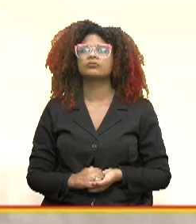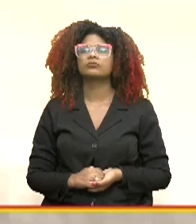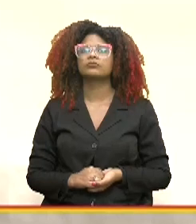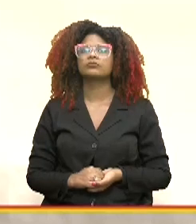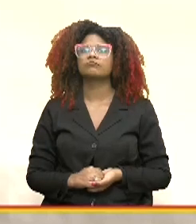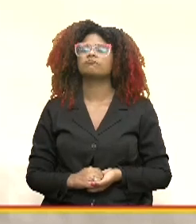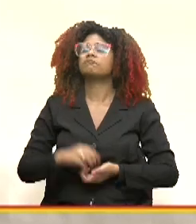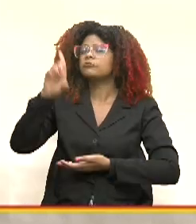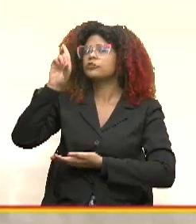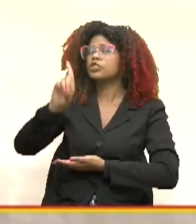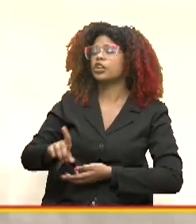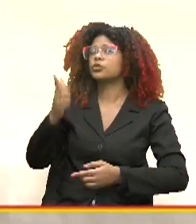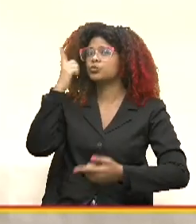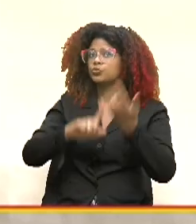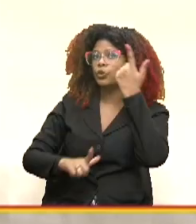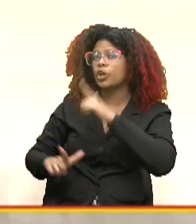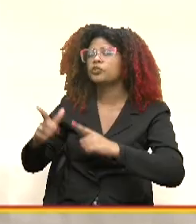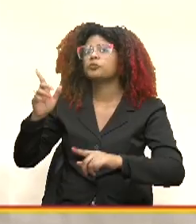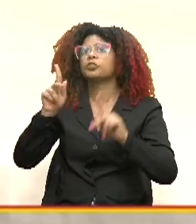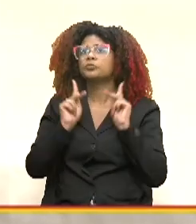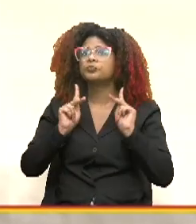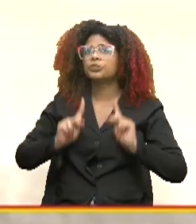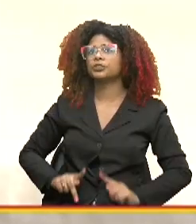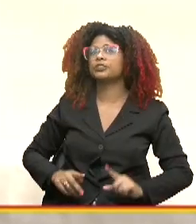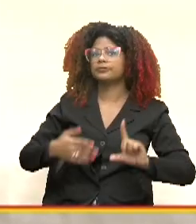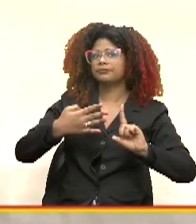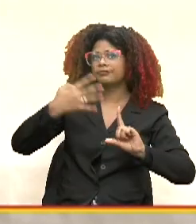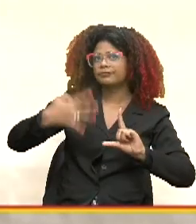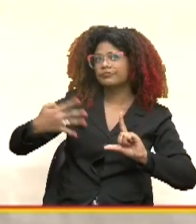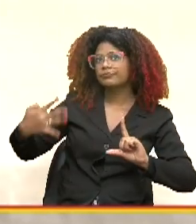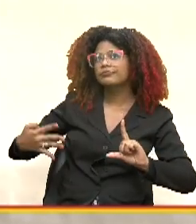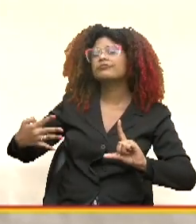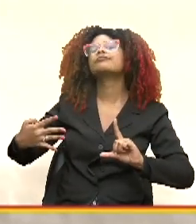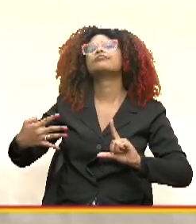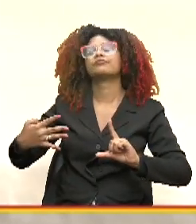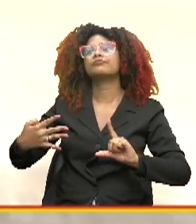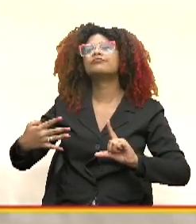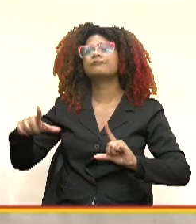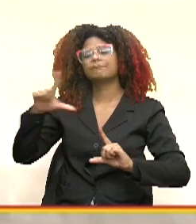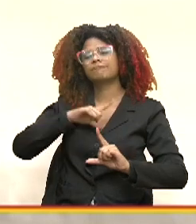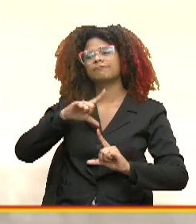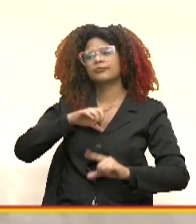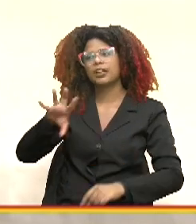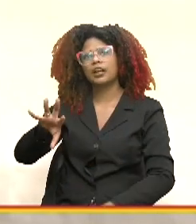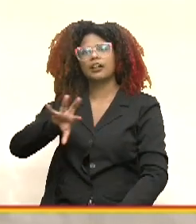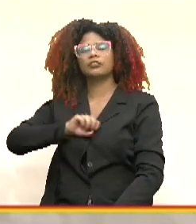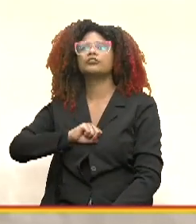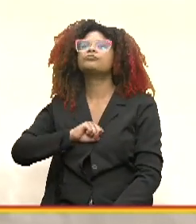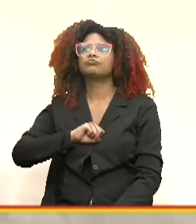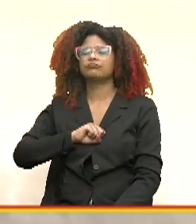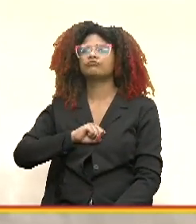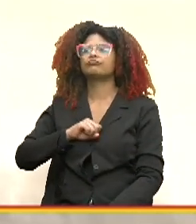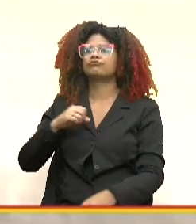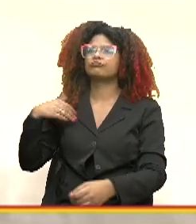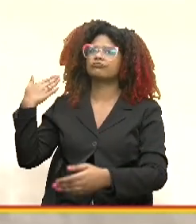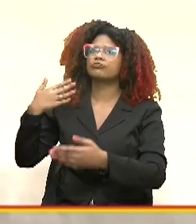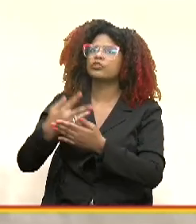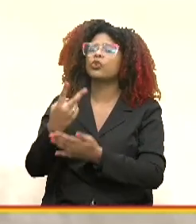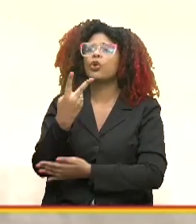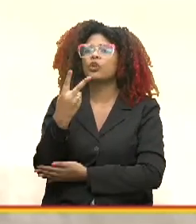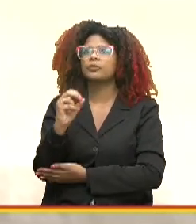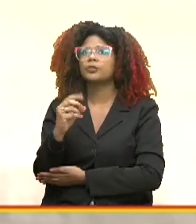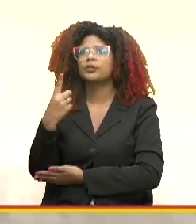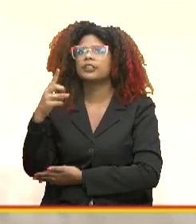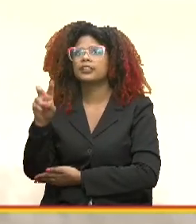entre os direitos conquistados pelas pessoas lgbtqia+ está adoção desde 2015 o